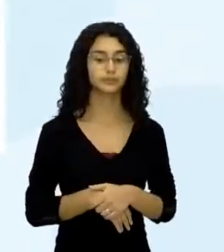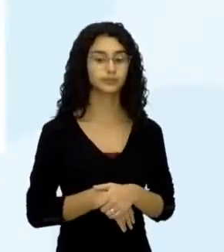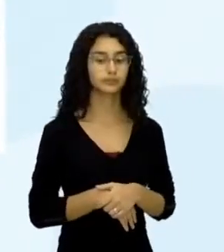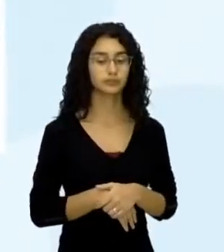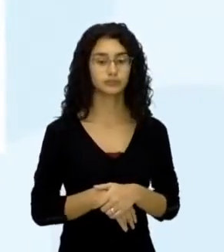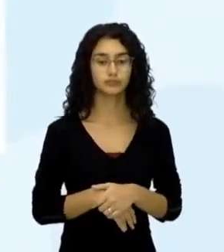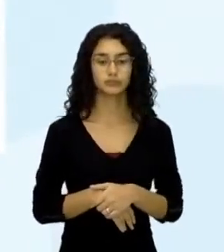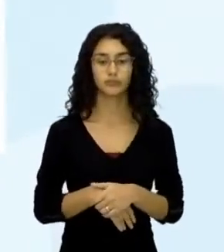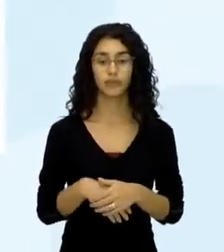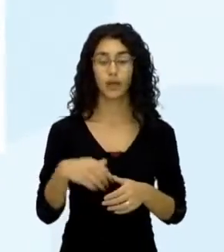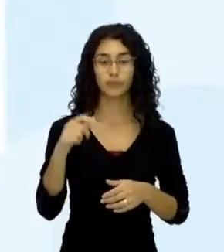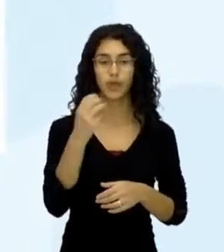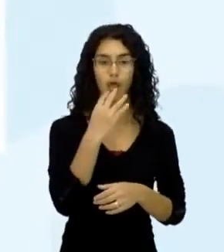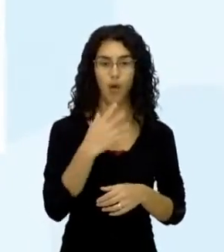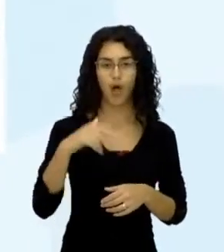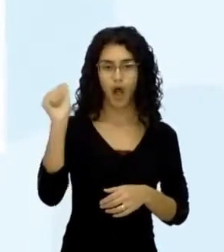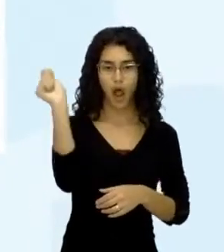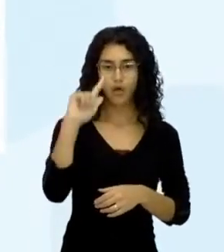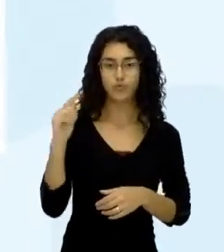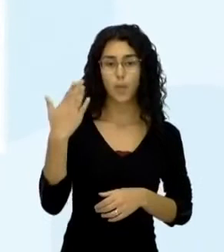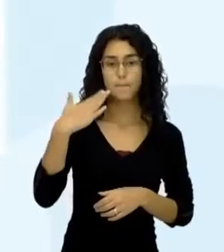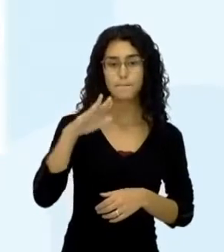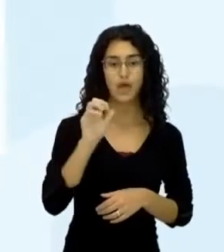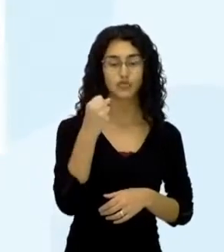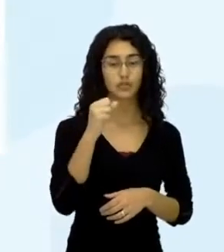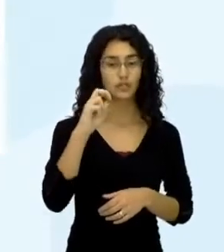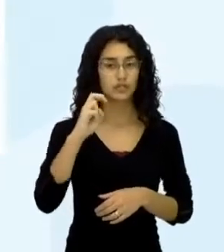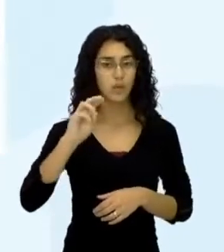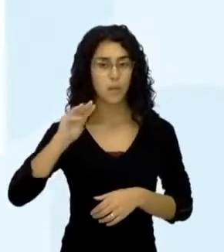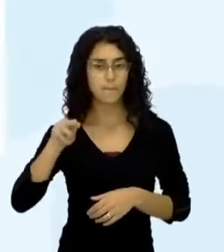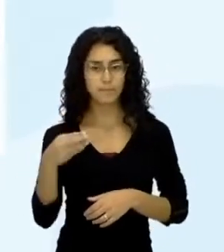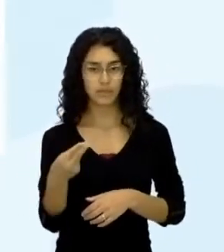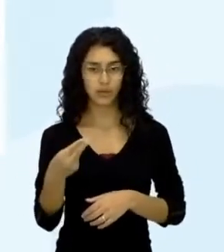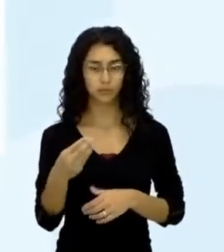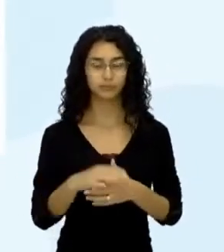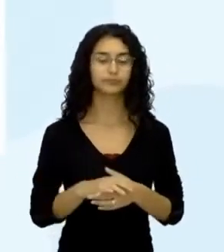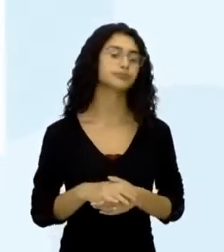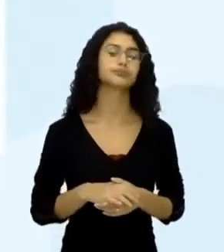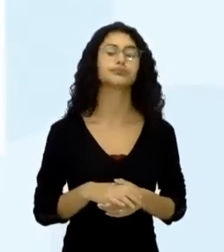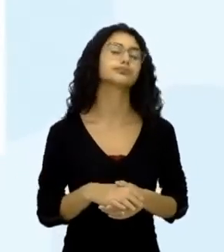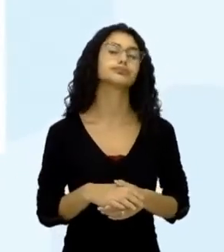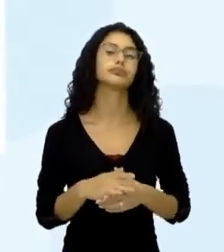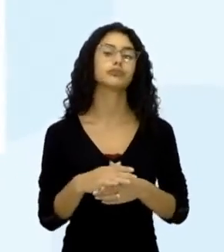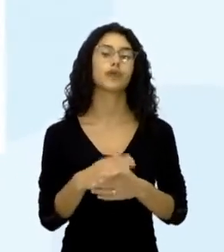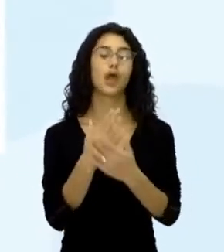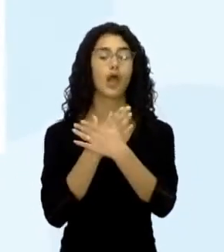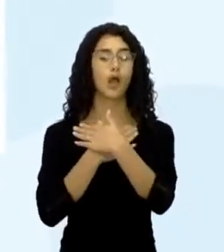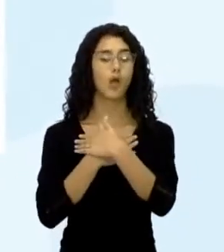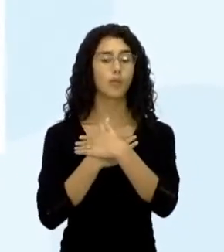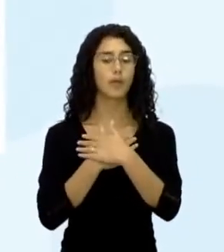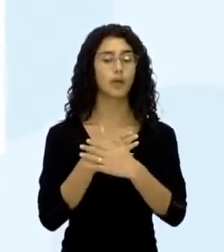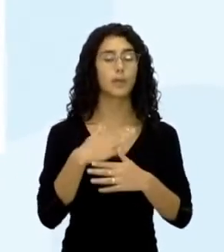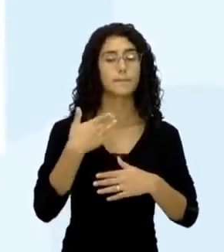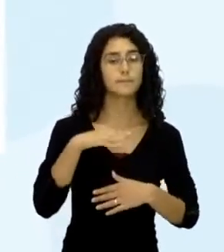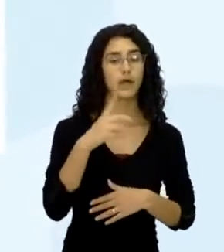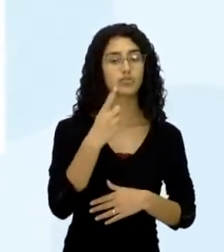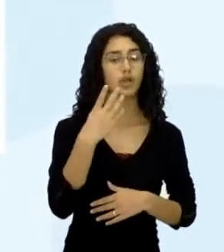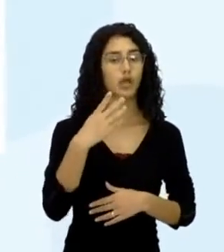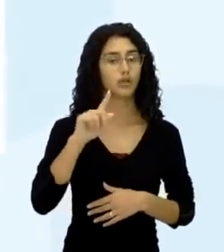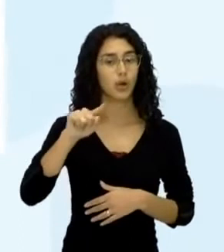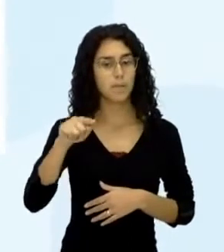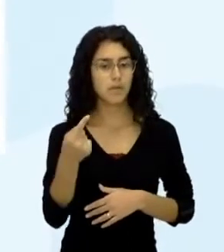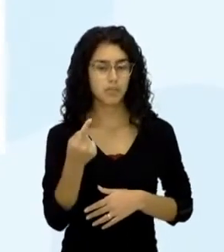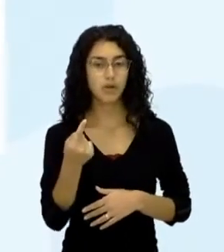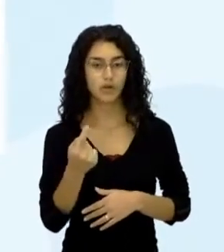está na cor azul, mais de 85 milhões de pessoas. O que estão desocupados em vermelho são mais de 14